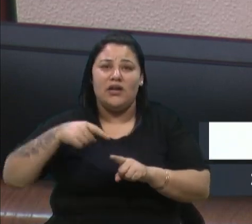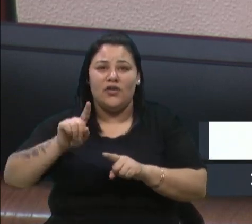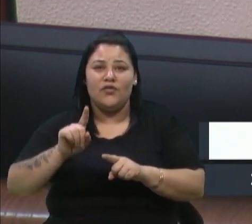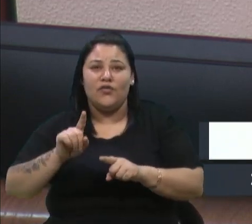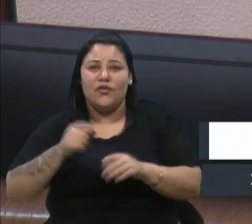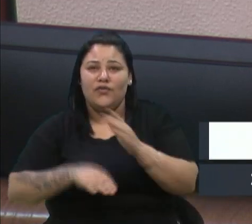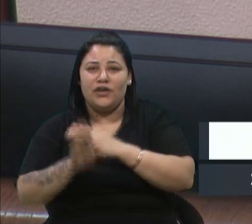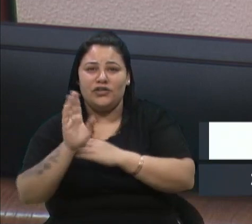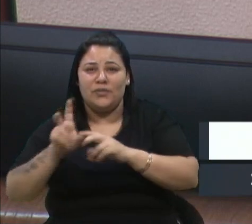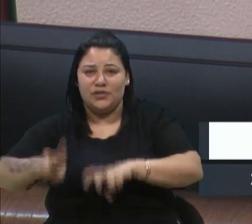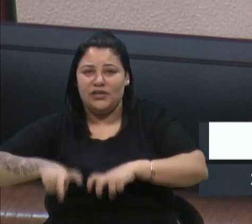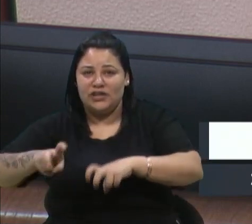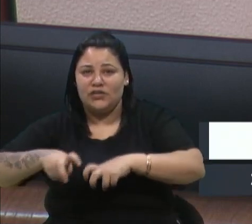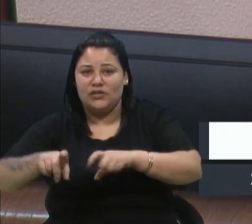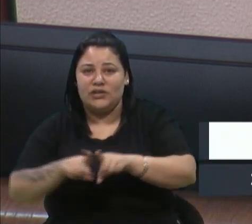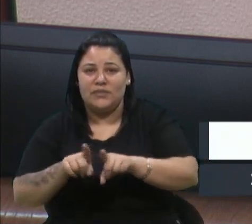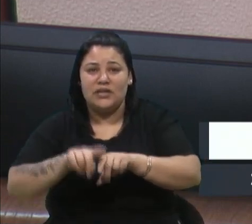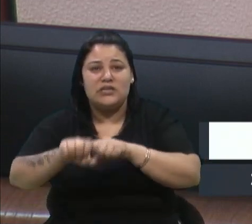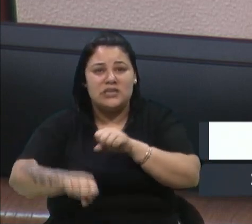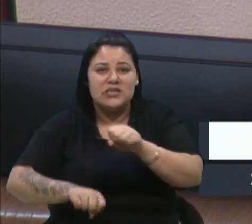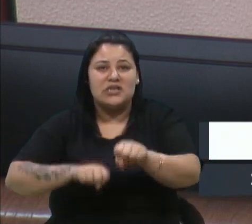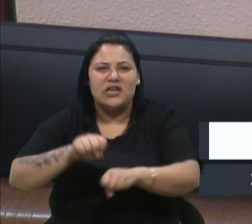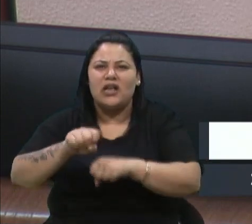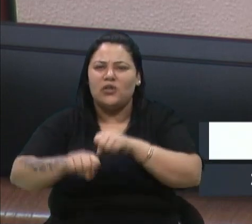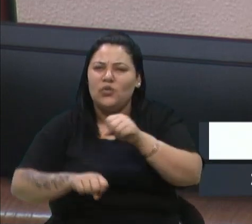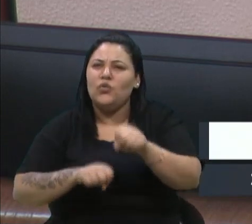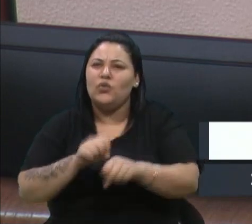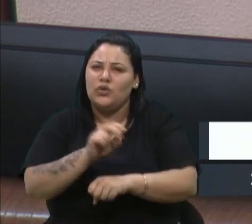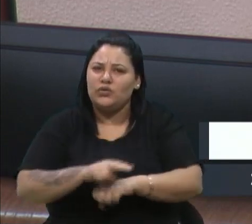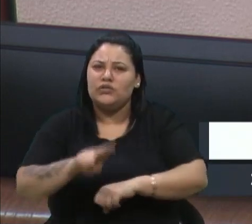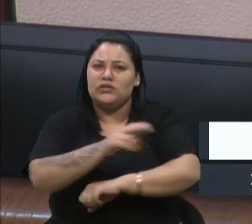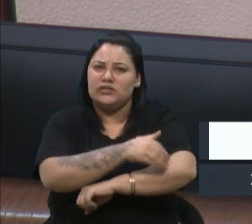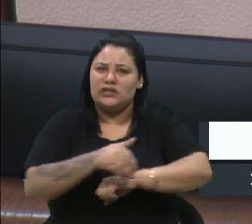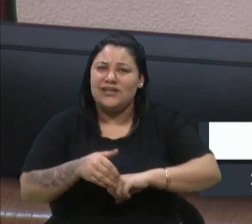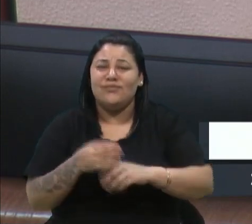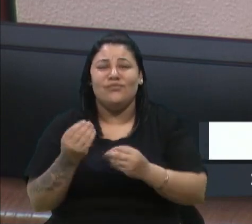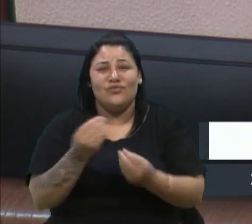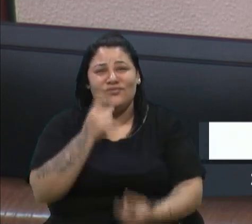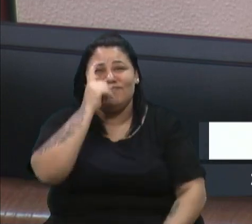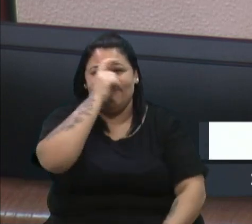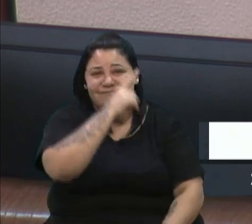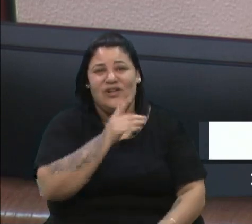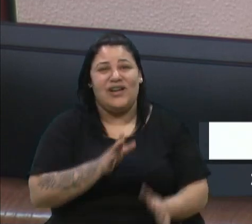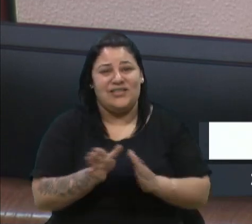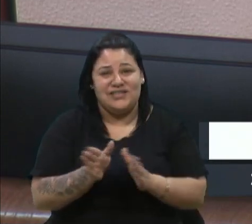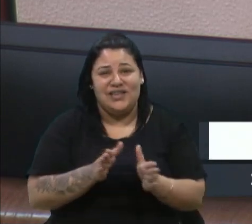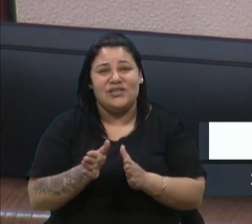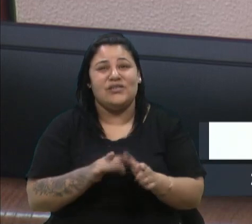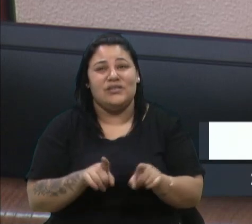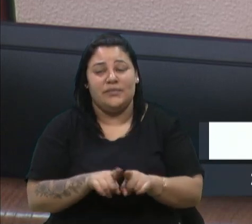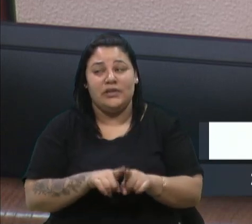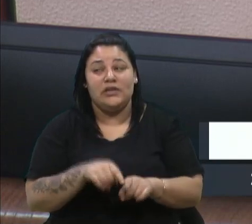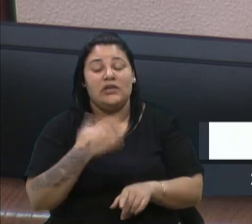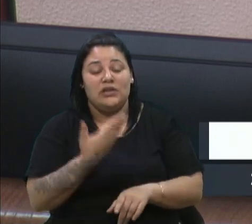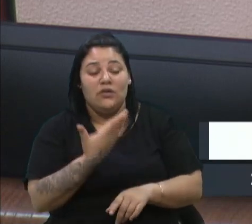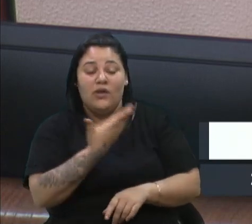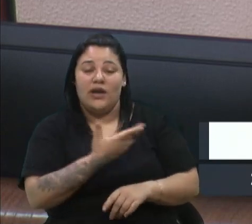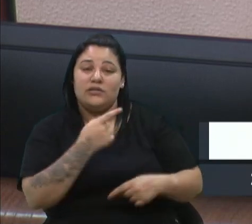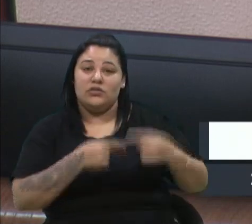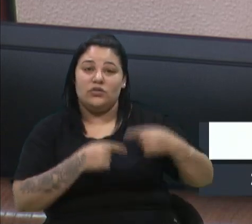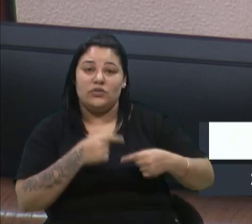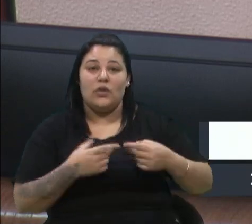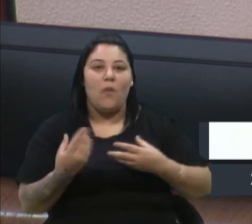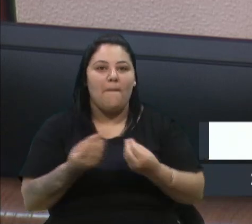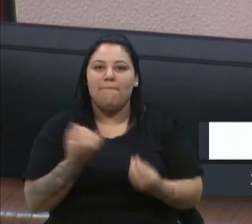interior, ciclistas andando muito pelas estradas e com muita dificuldade. Então, essa discussão ela é